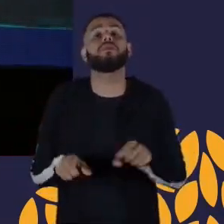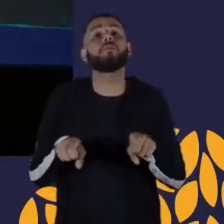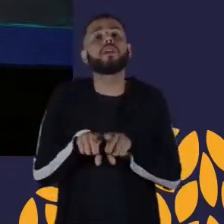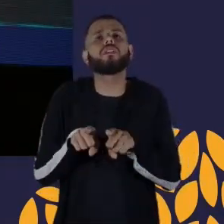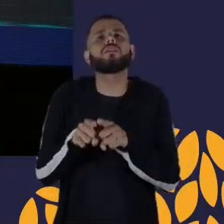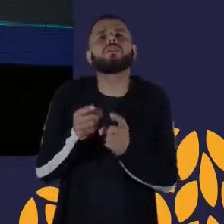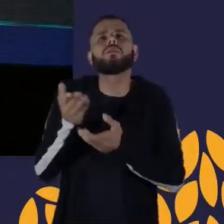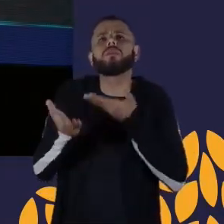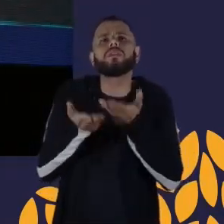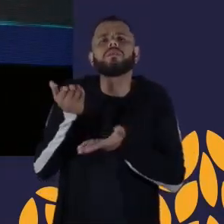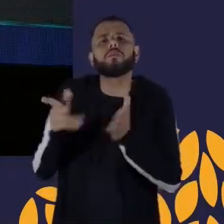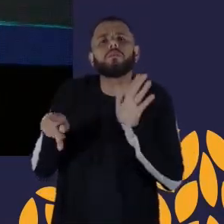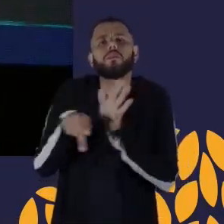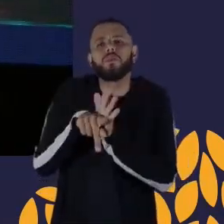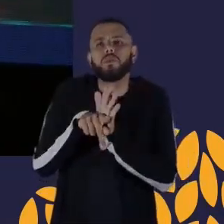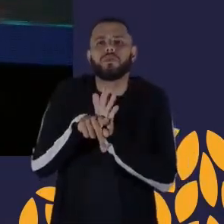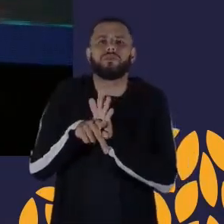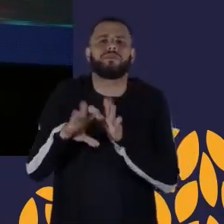da comorbilidade.